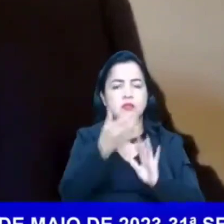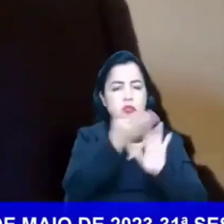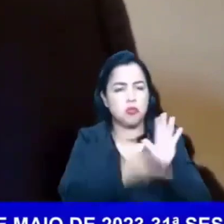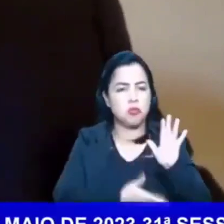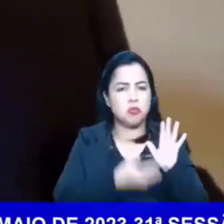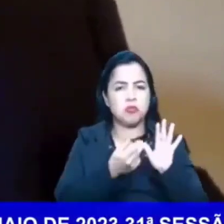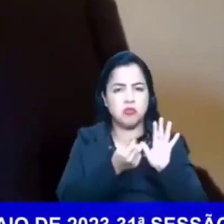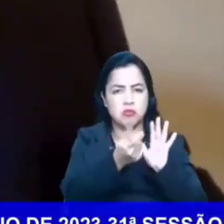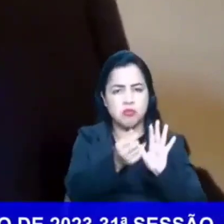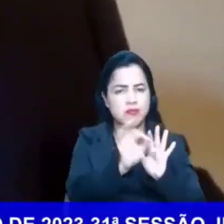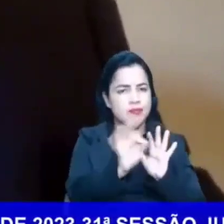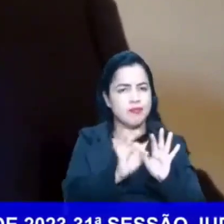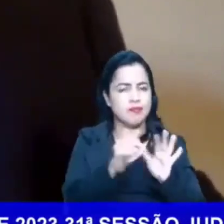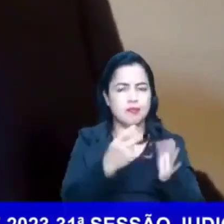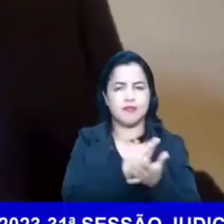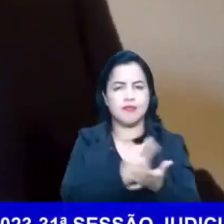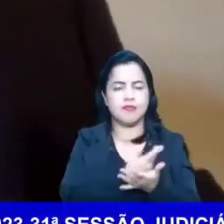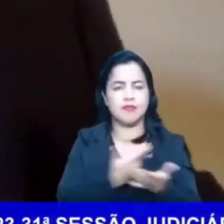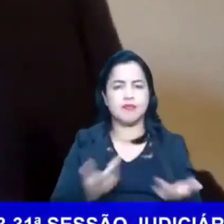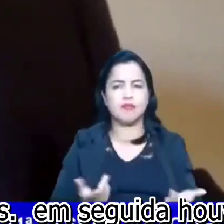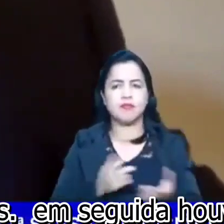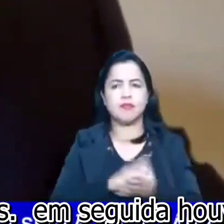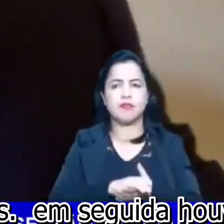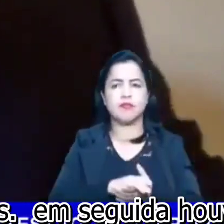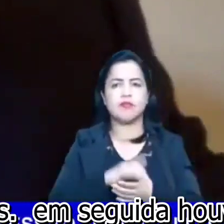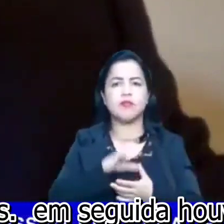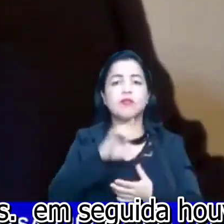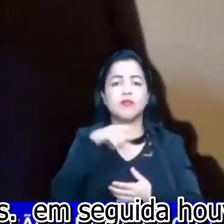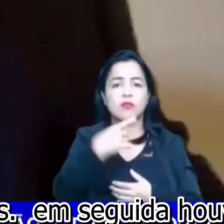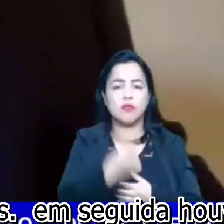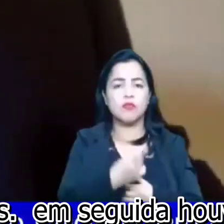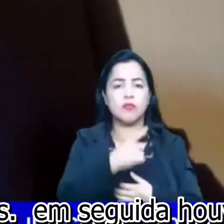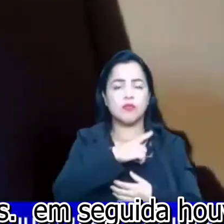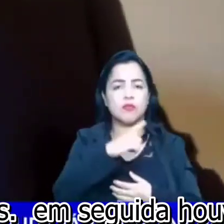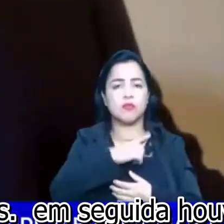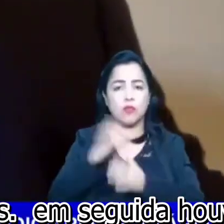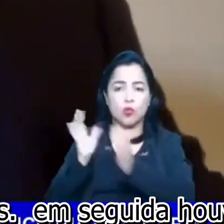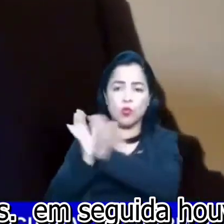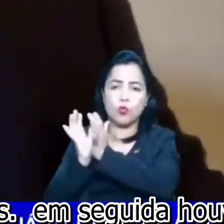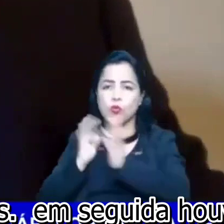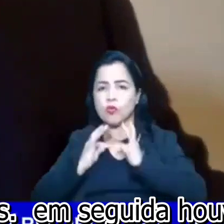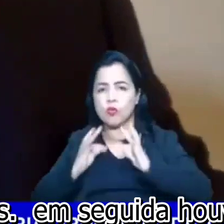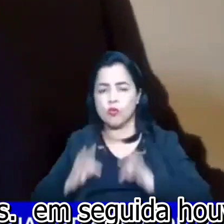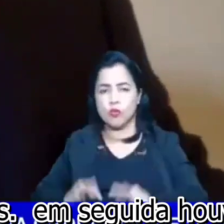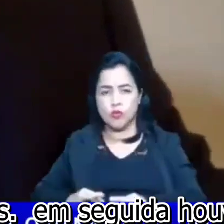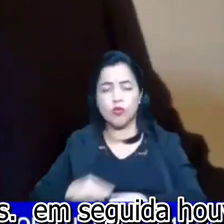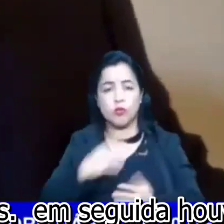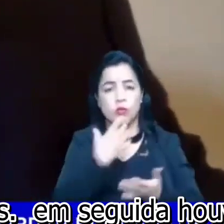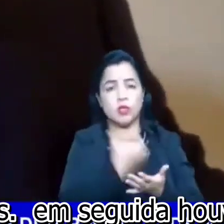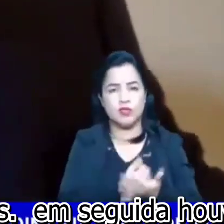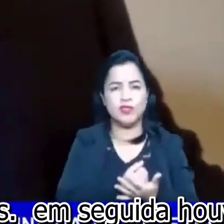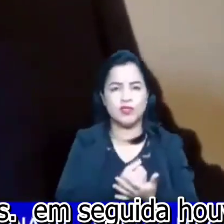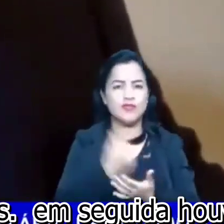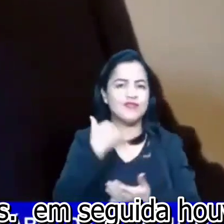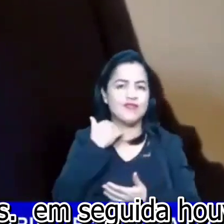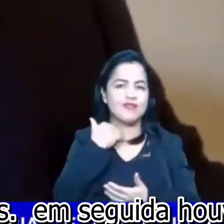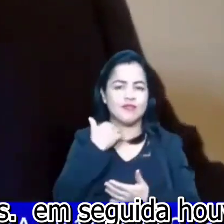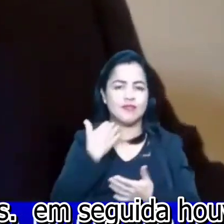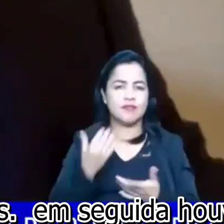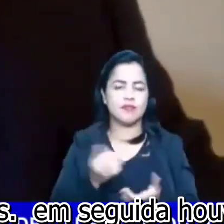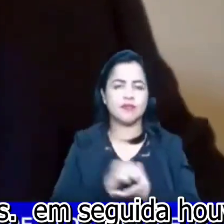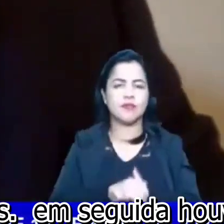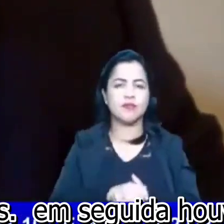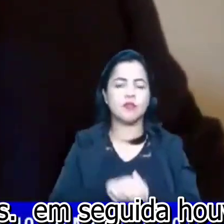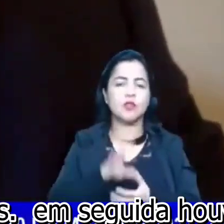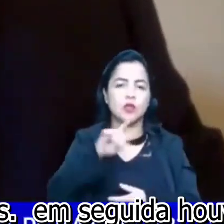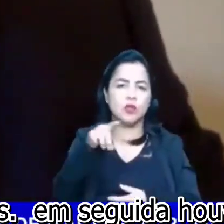Daí a sugestão, né, da unidade técnica pela aprovação das contas.